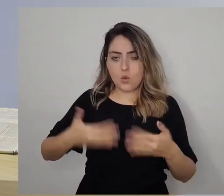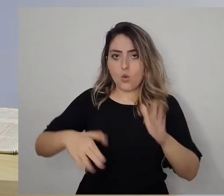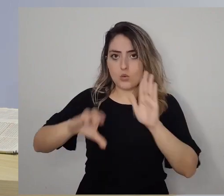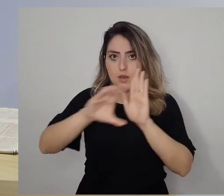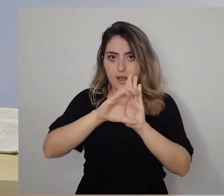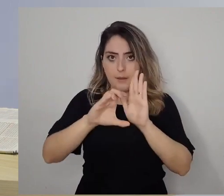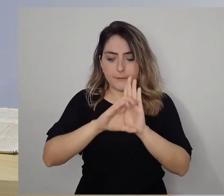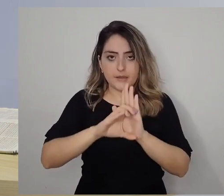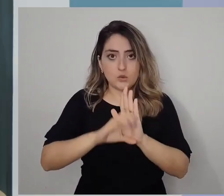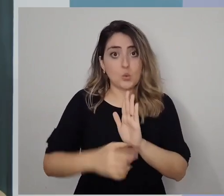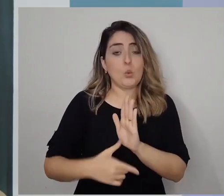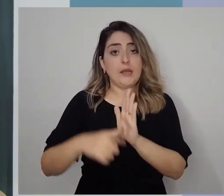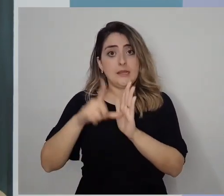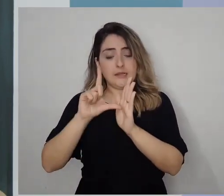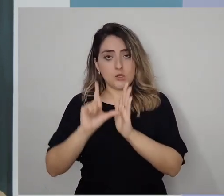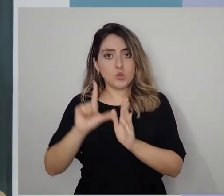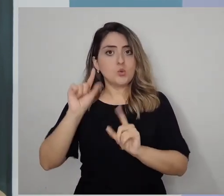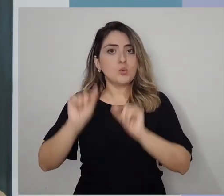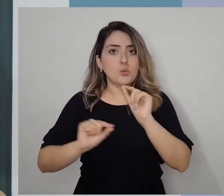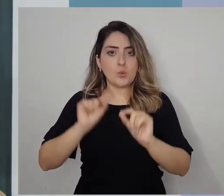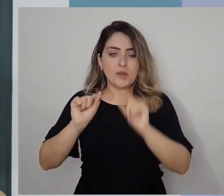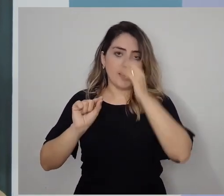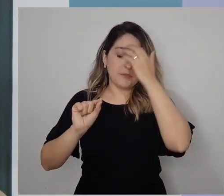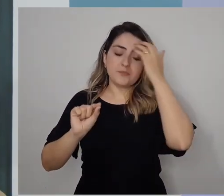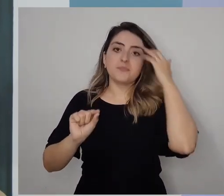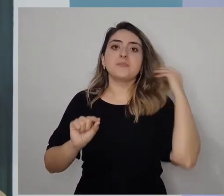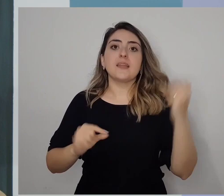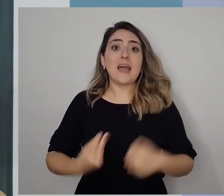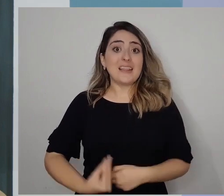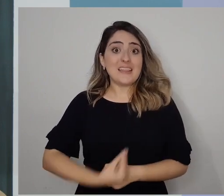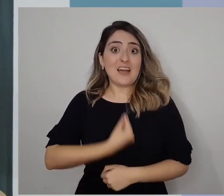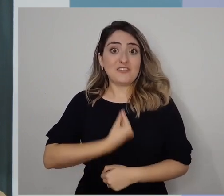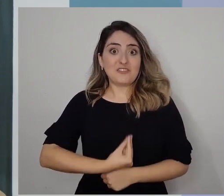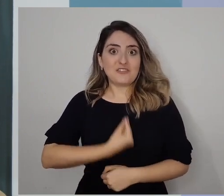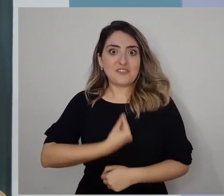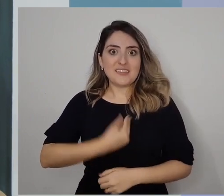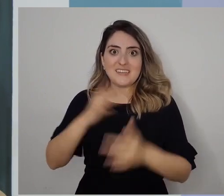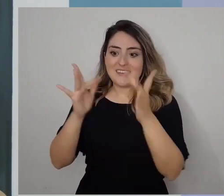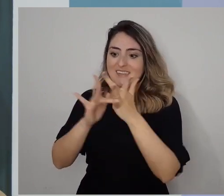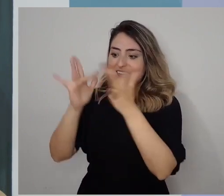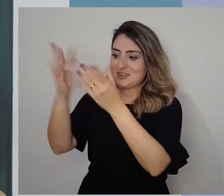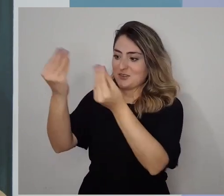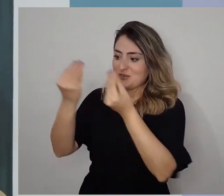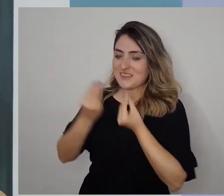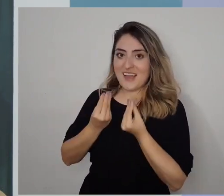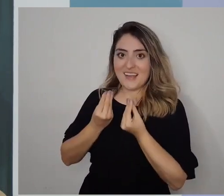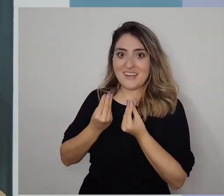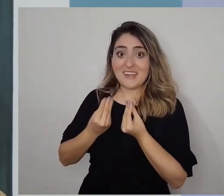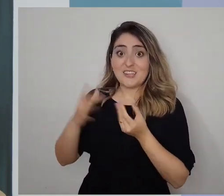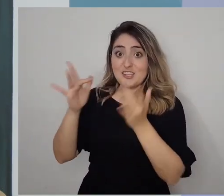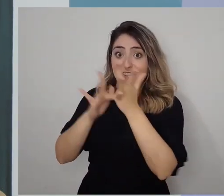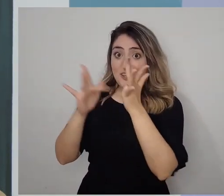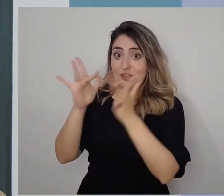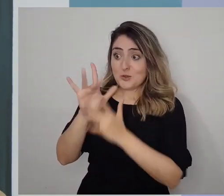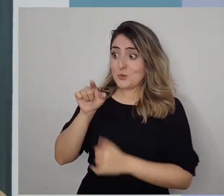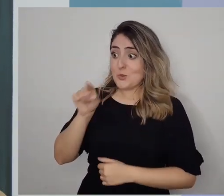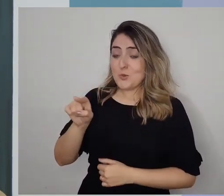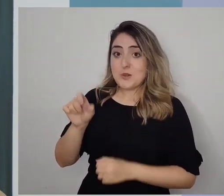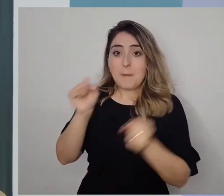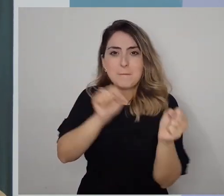Cristo que age em nós. É essa vida. É o poder da ressurreição dentro de nós. Olha como que Paulo continua.